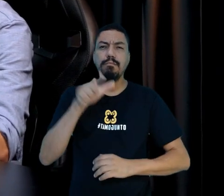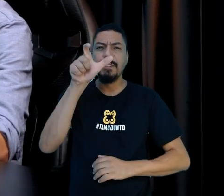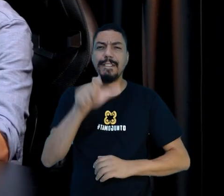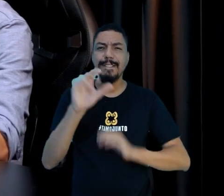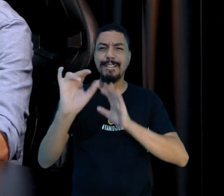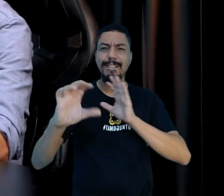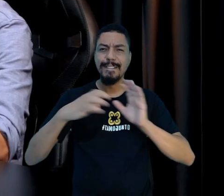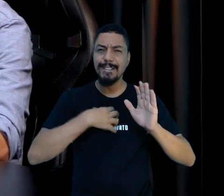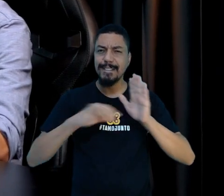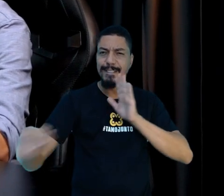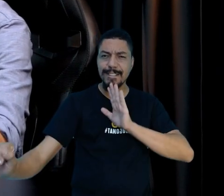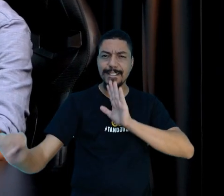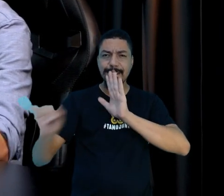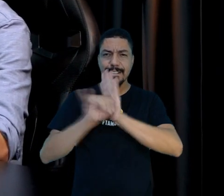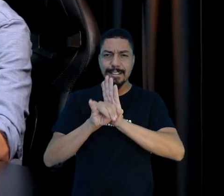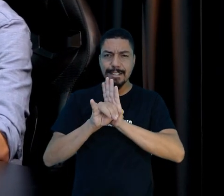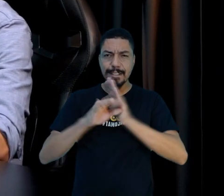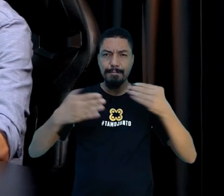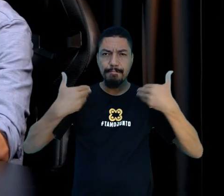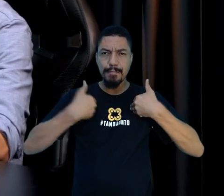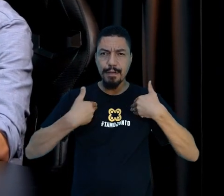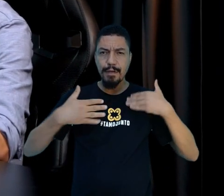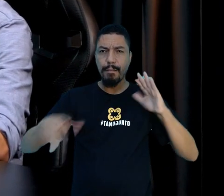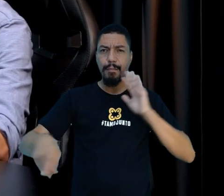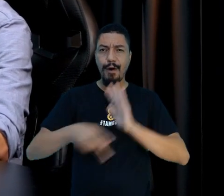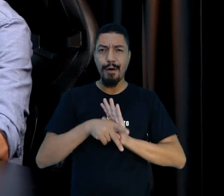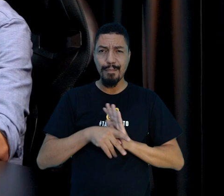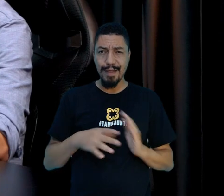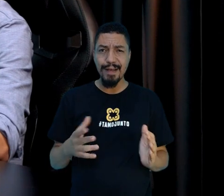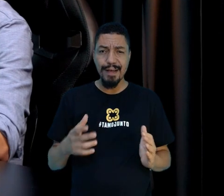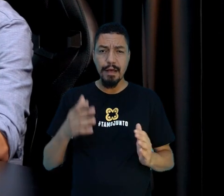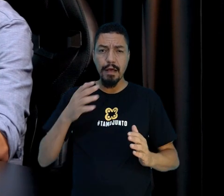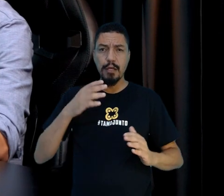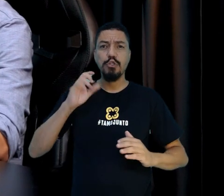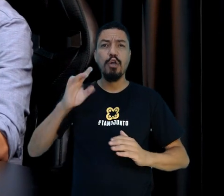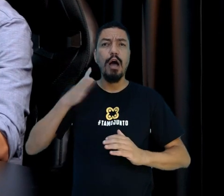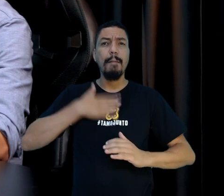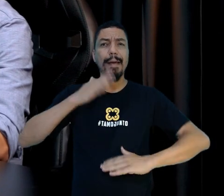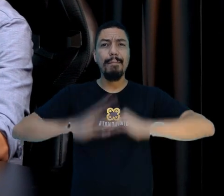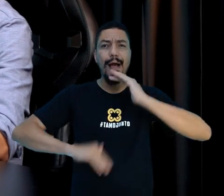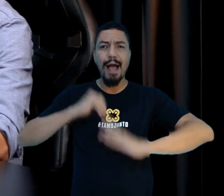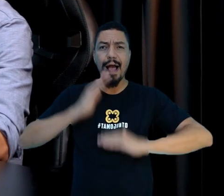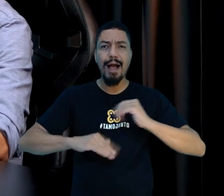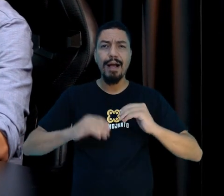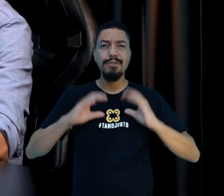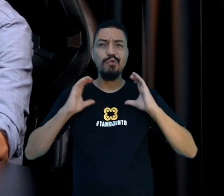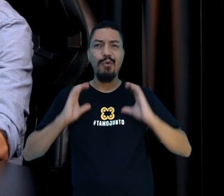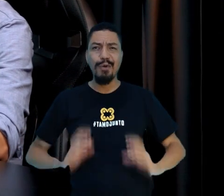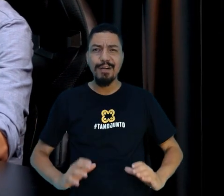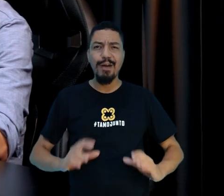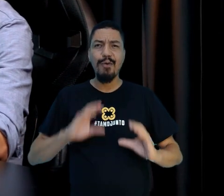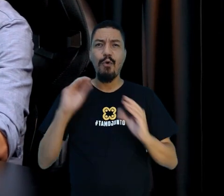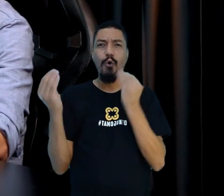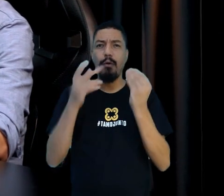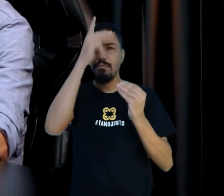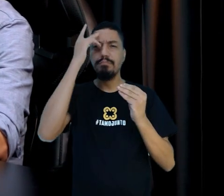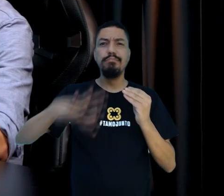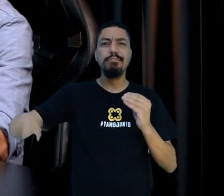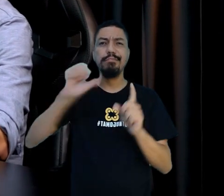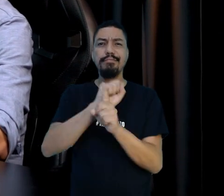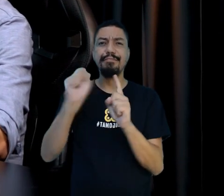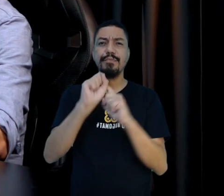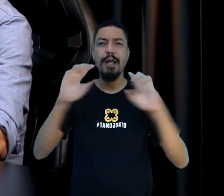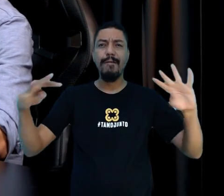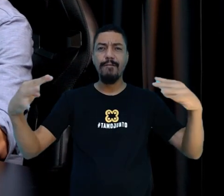né? Então uma pessoa não diz necessariamente só sobre as práticas da pessoa ou só sobre como ela quer ser vista,